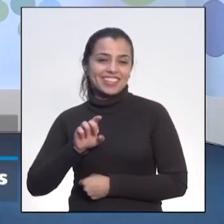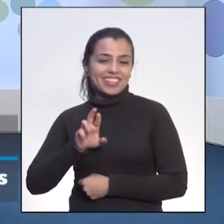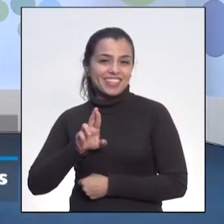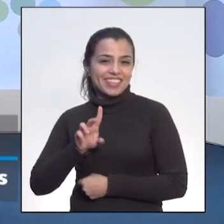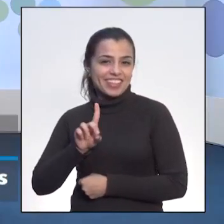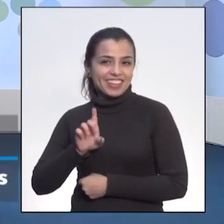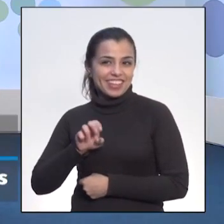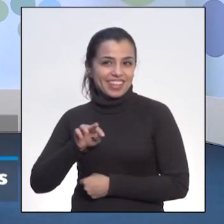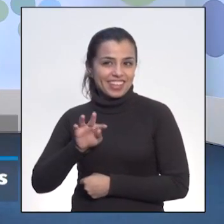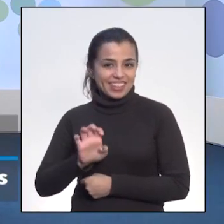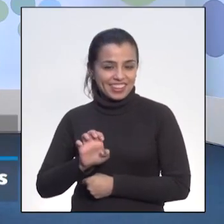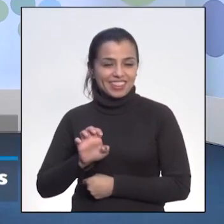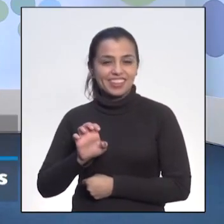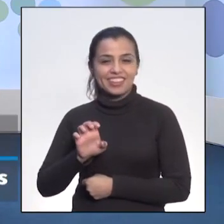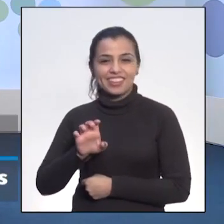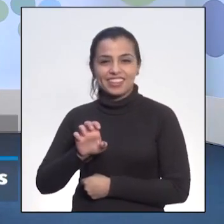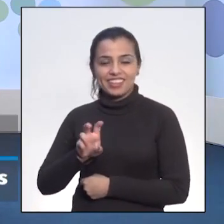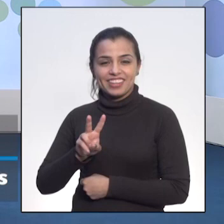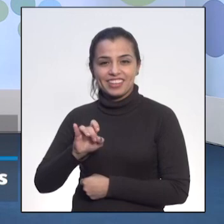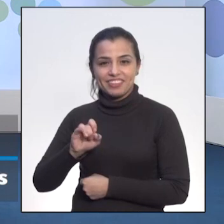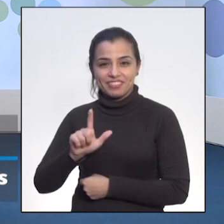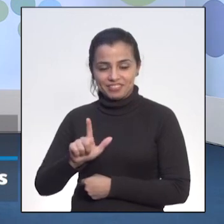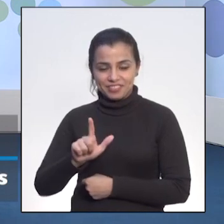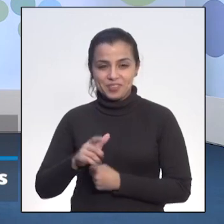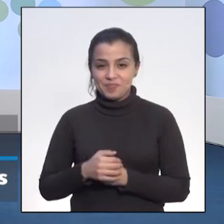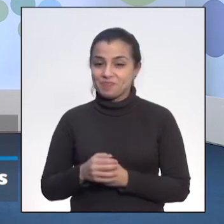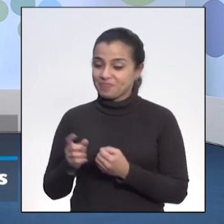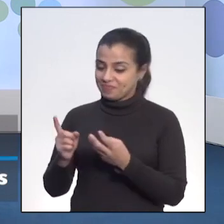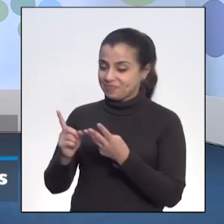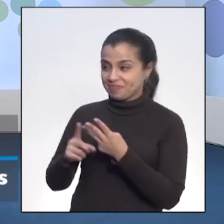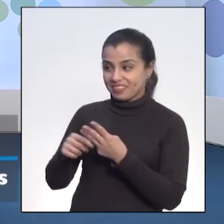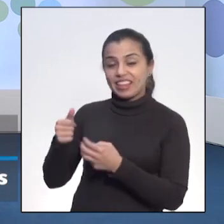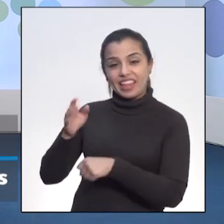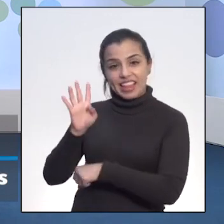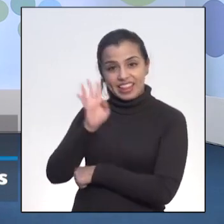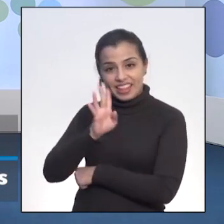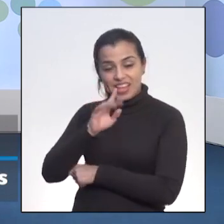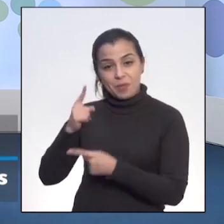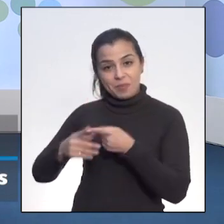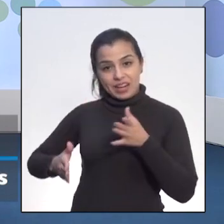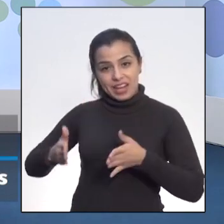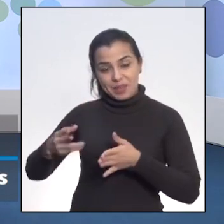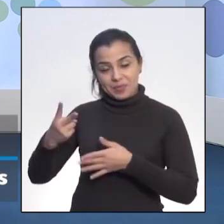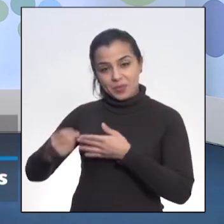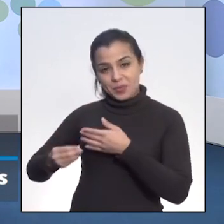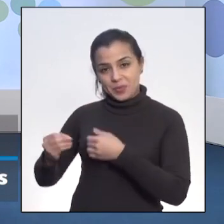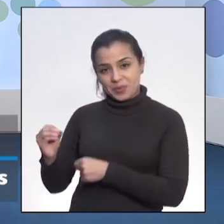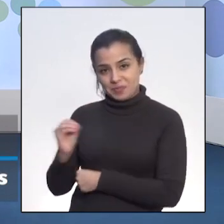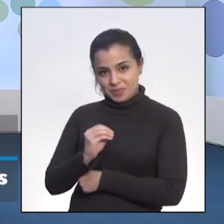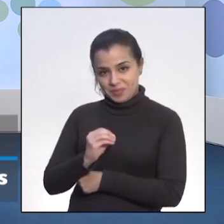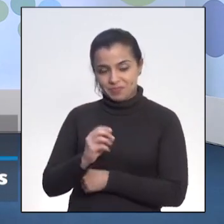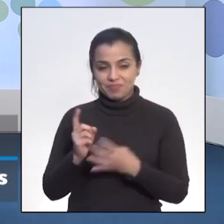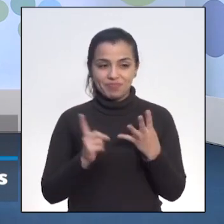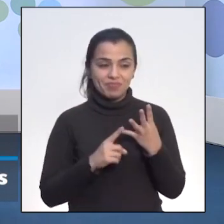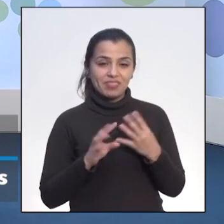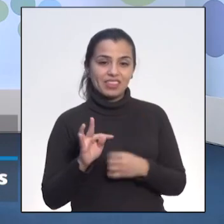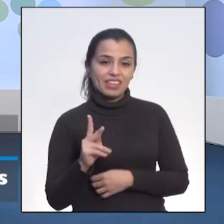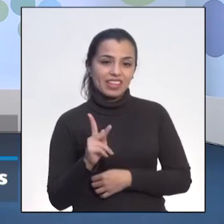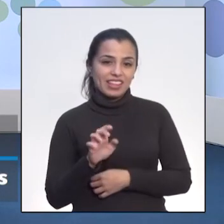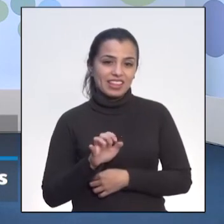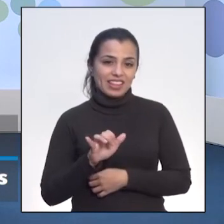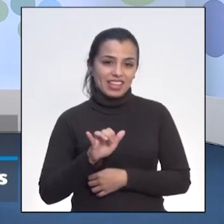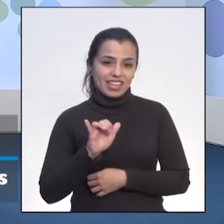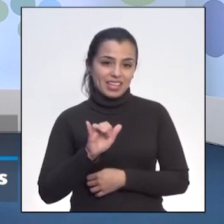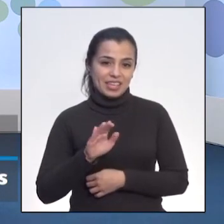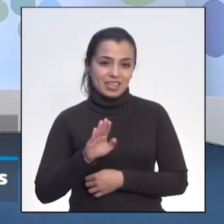legal porque veio do jogo, né? Resident Evil, jogo do começo dos anos 2000, né? Bem bacana também. Tem Daybreak. Esse eu não vou poder falar muita coisa que